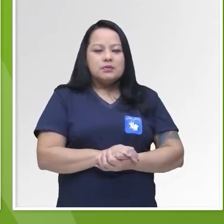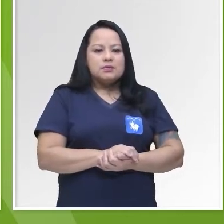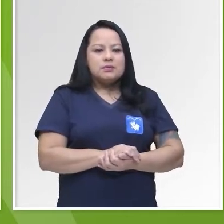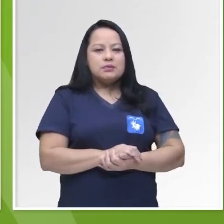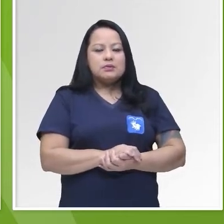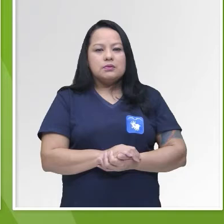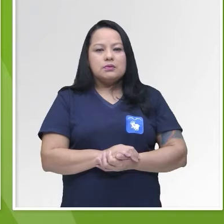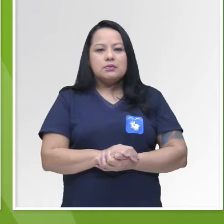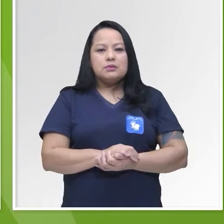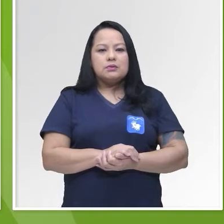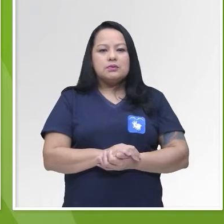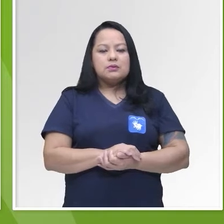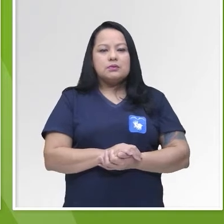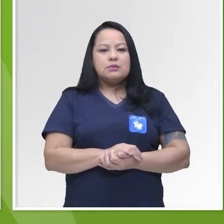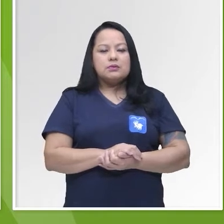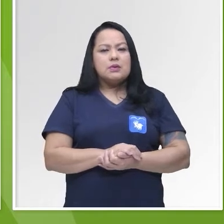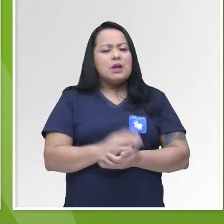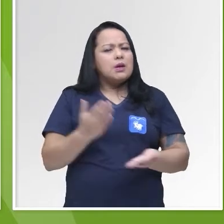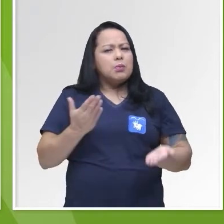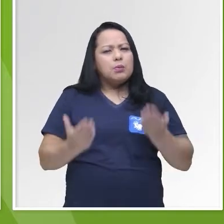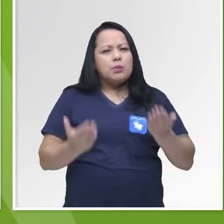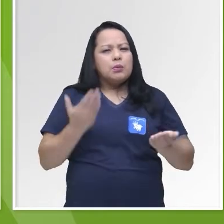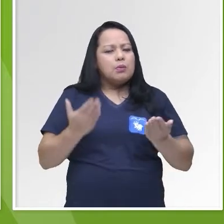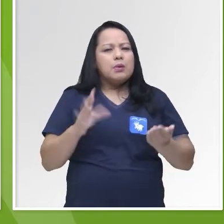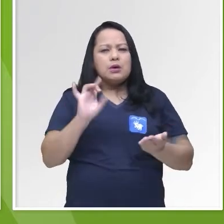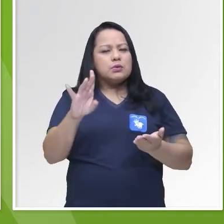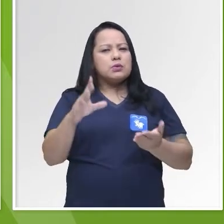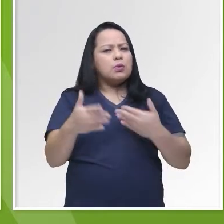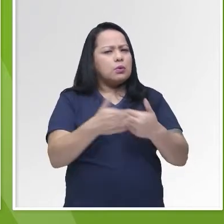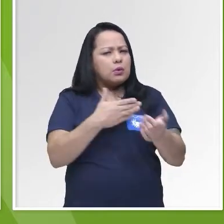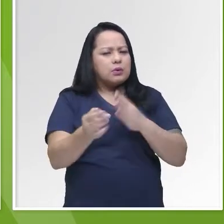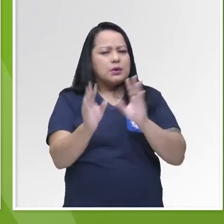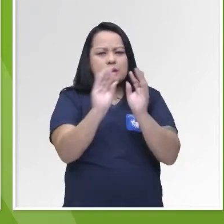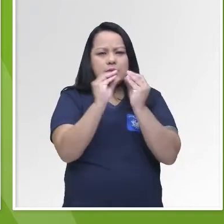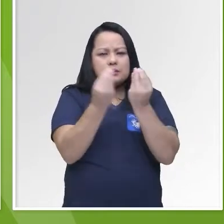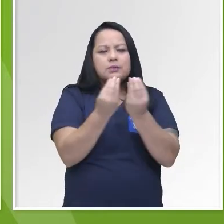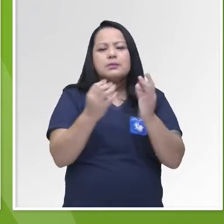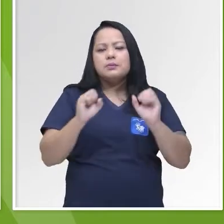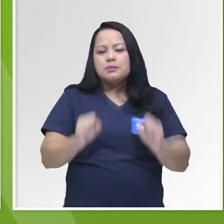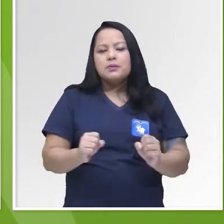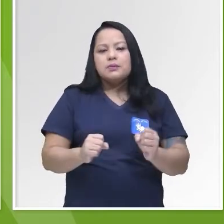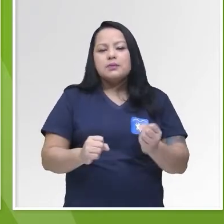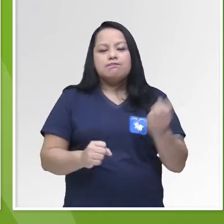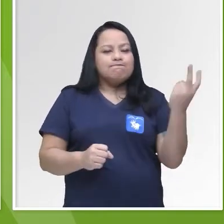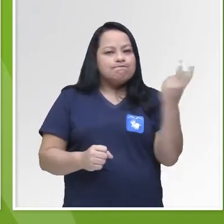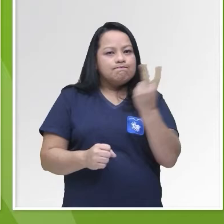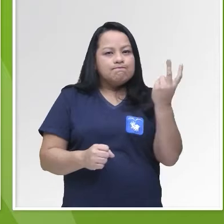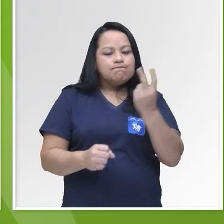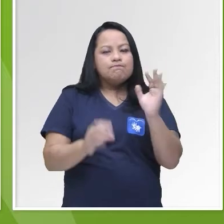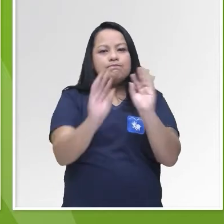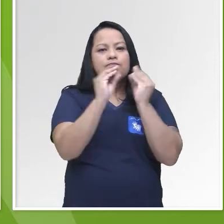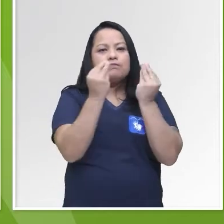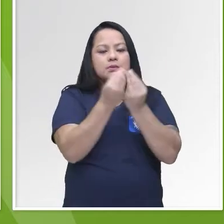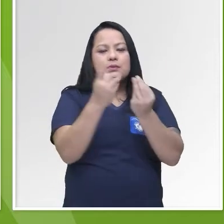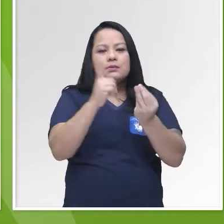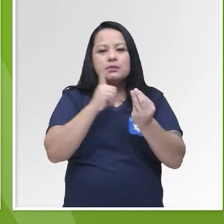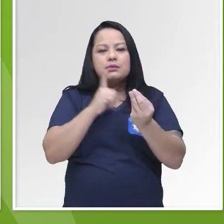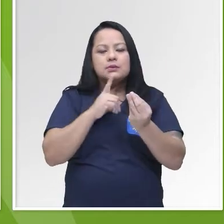Claro que isso aqui é uma analogia, né, que pode ser qualquer substância. Eu tenho duas substâncias e